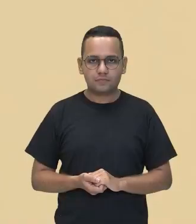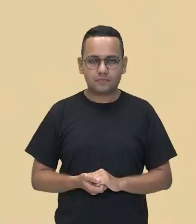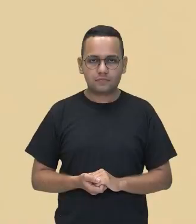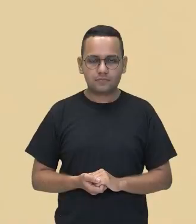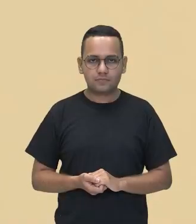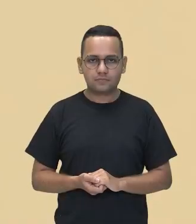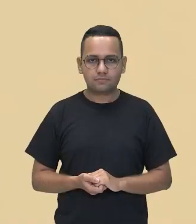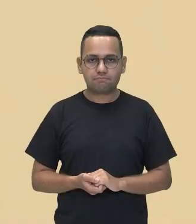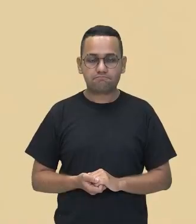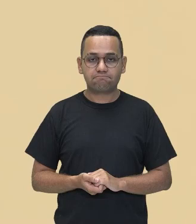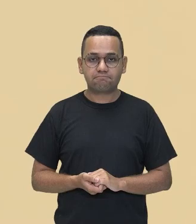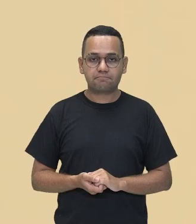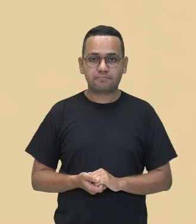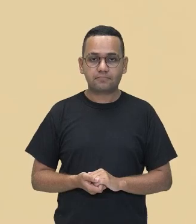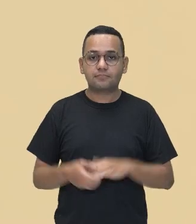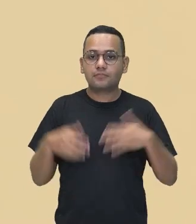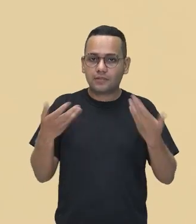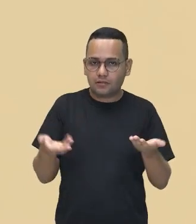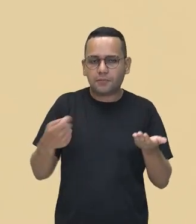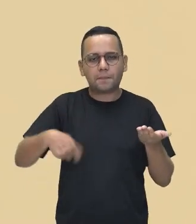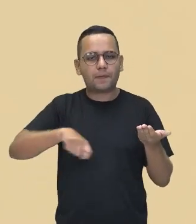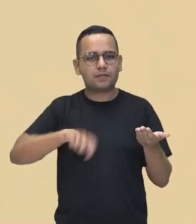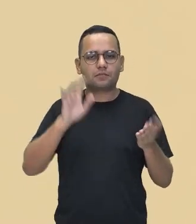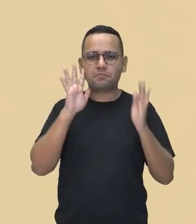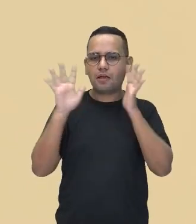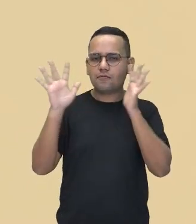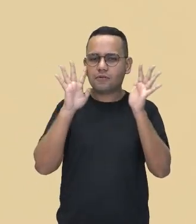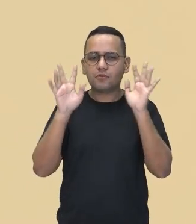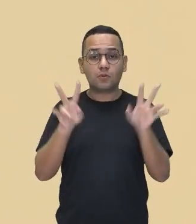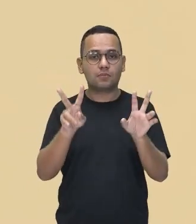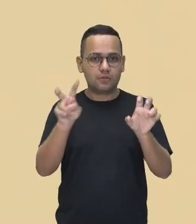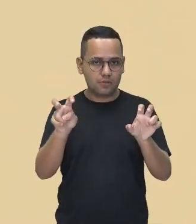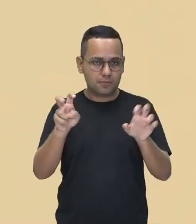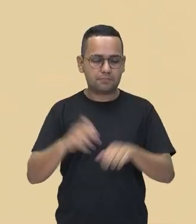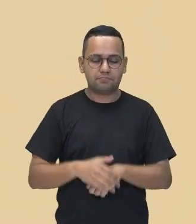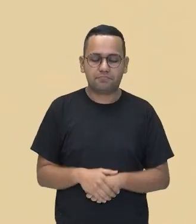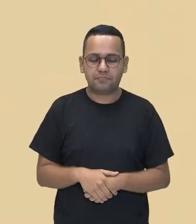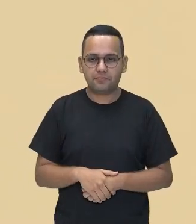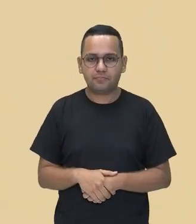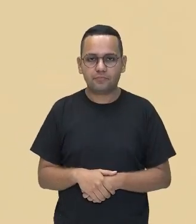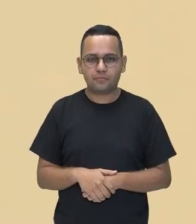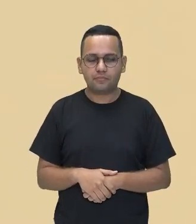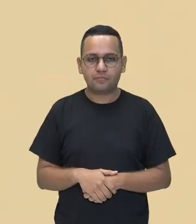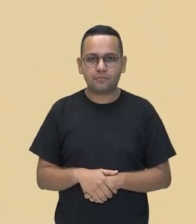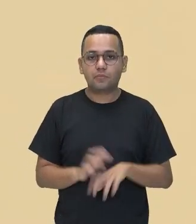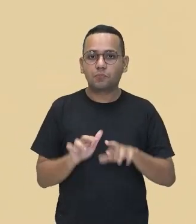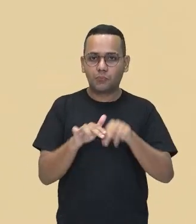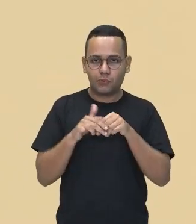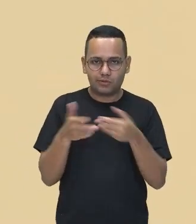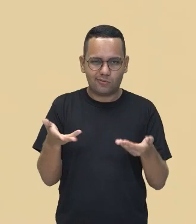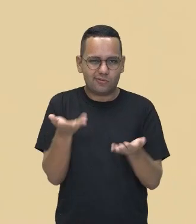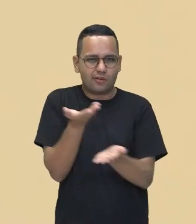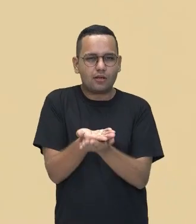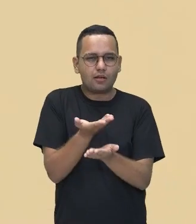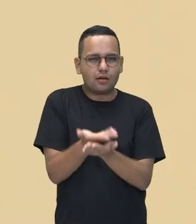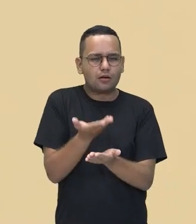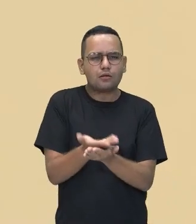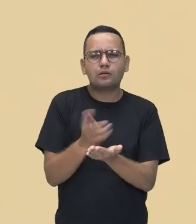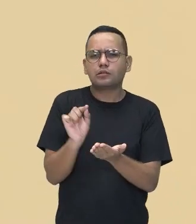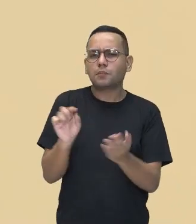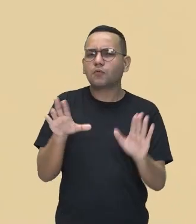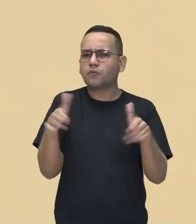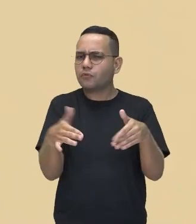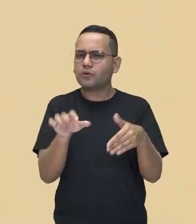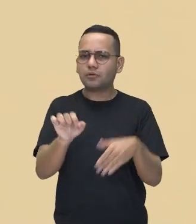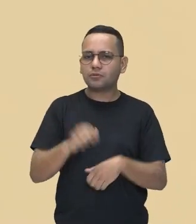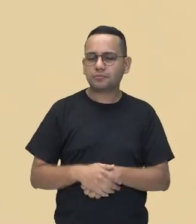Queridos, vamos então refletir sobre o nosso tema. A nossa aula, então, hoje vai trabalhar novamente